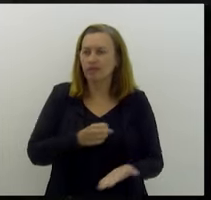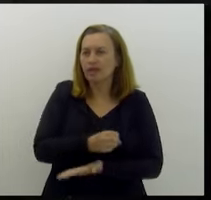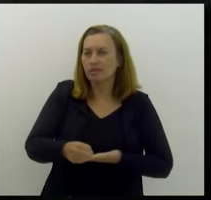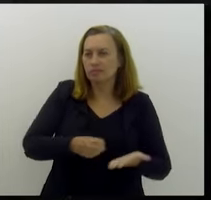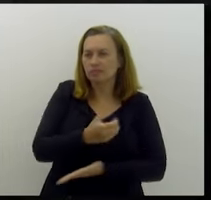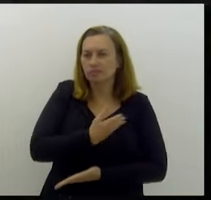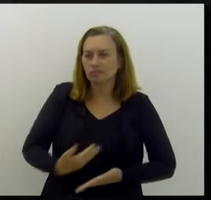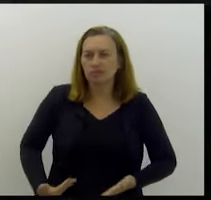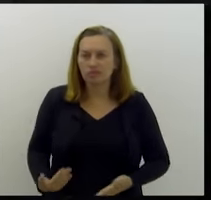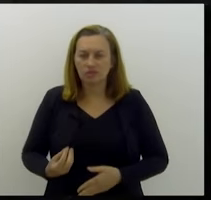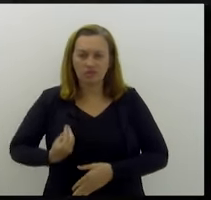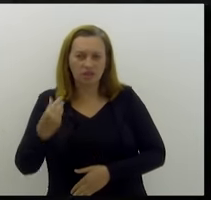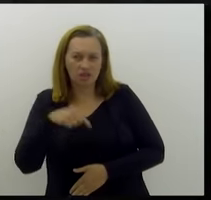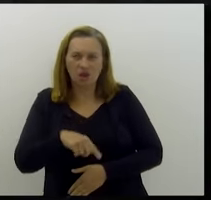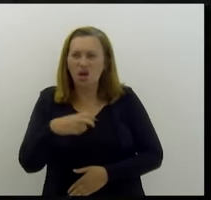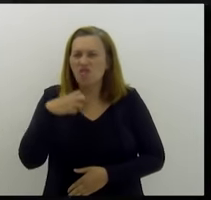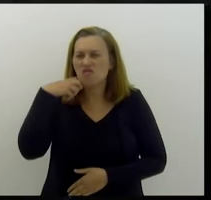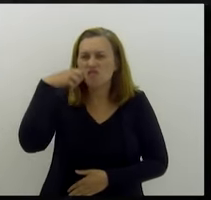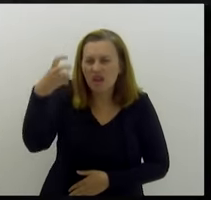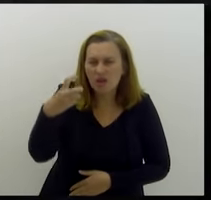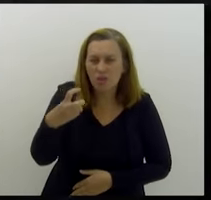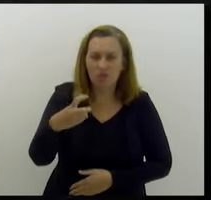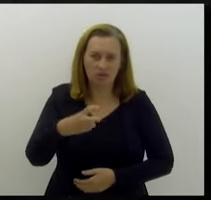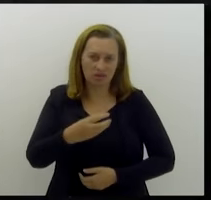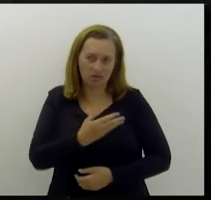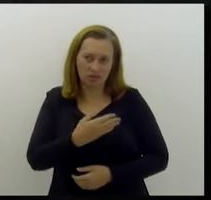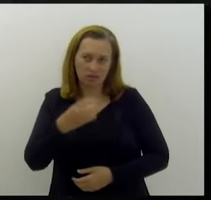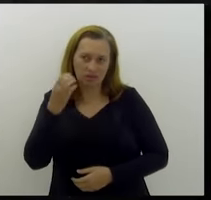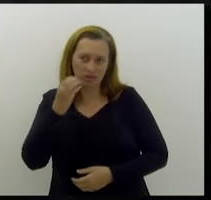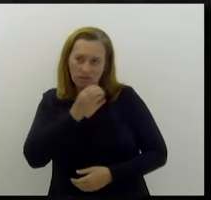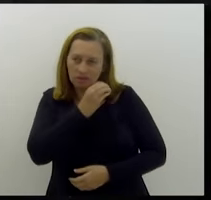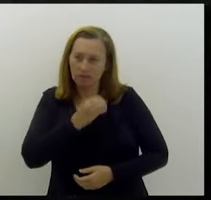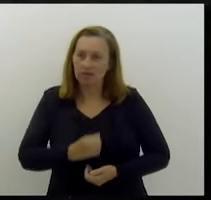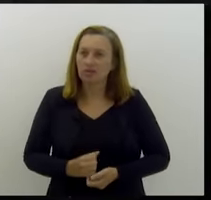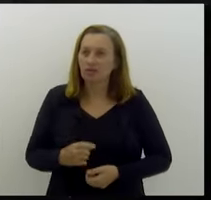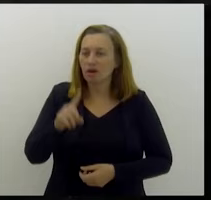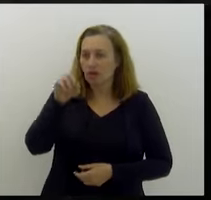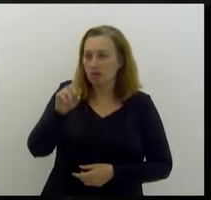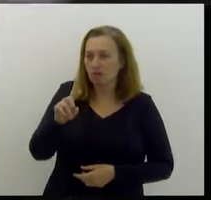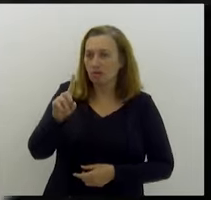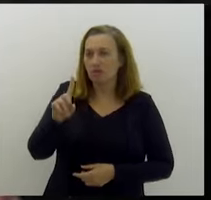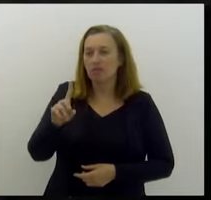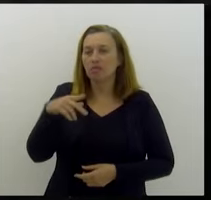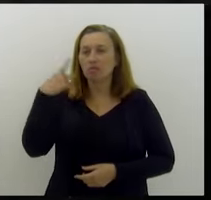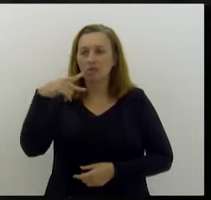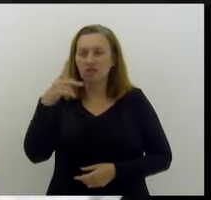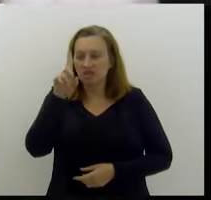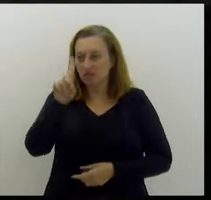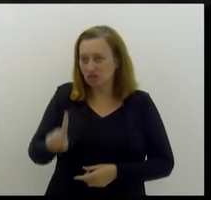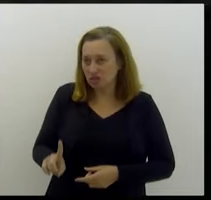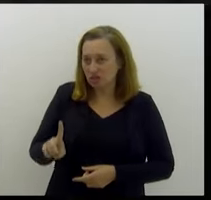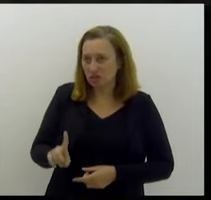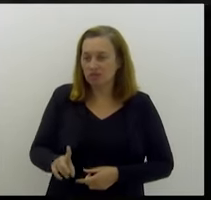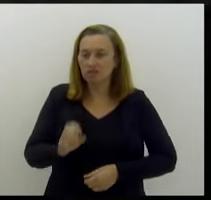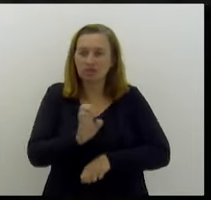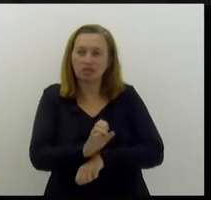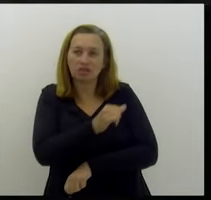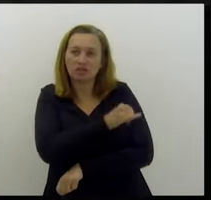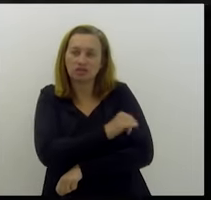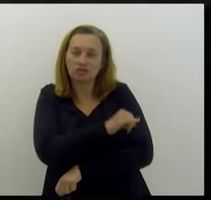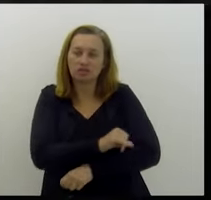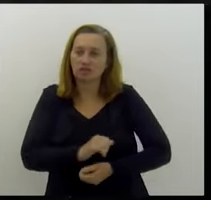é uma vergonha Cláudio Castro É uma vergonha com a política de direitos o estado do Rio de Janeiro figura entre os maiores